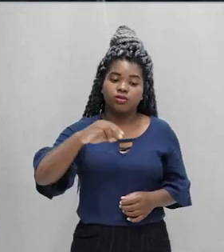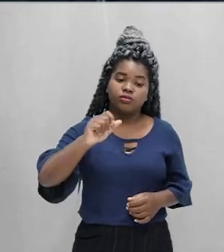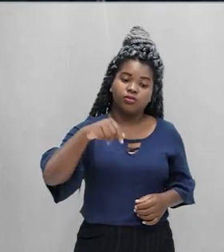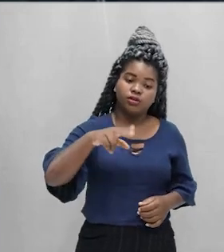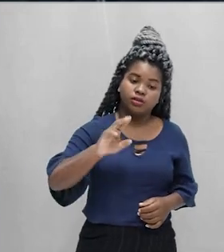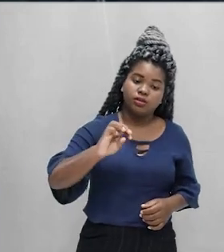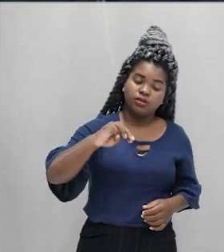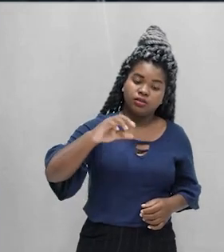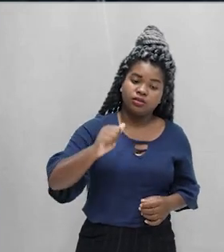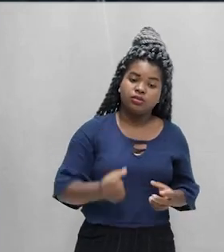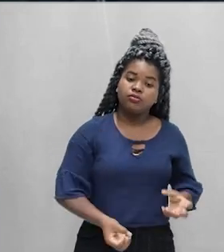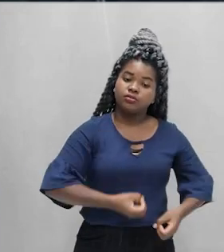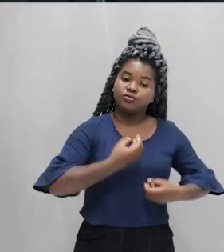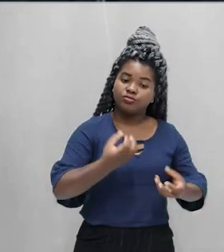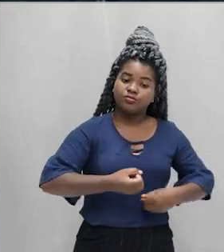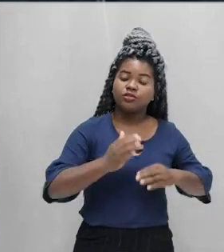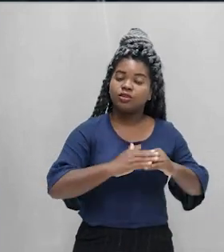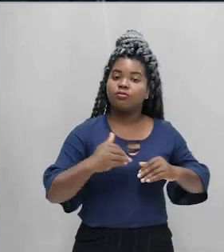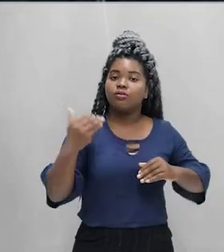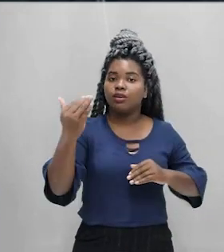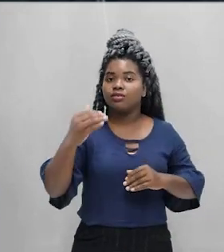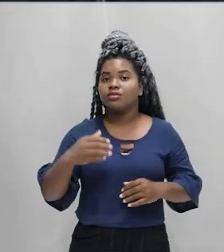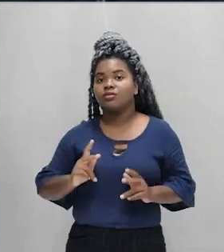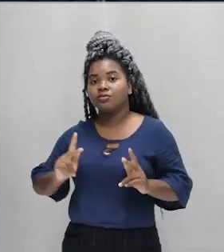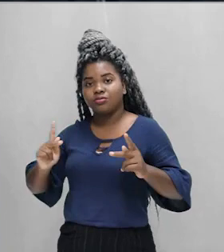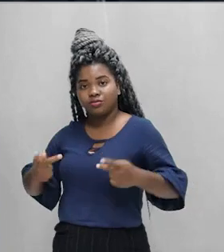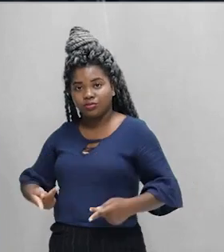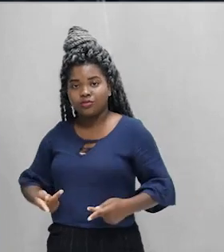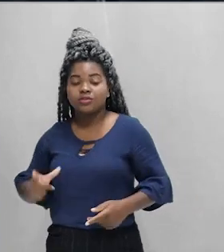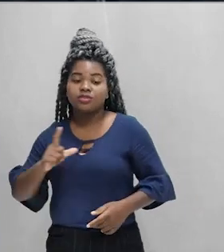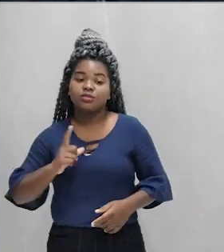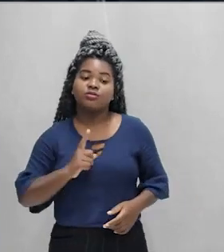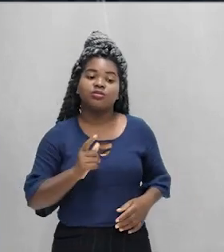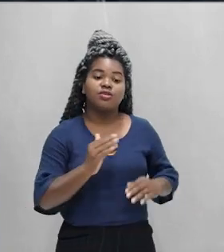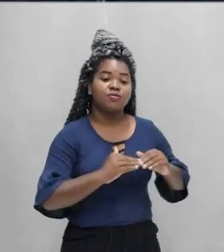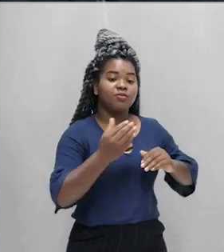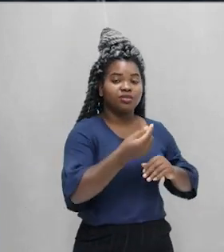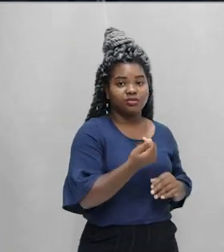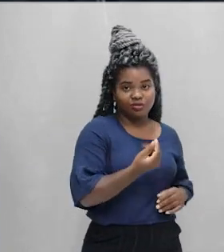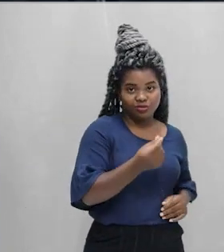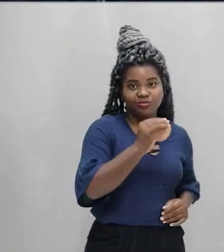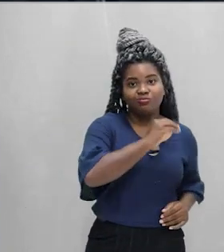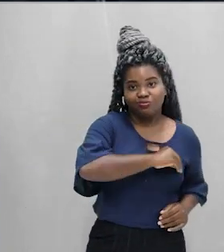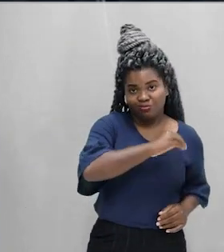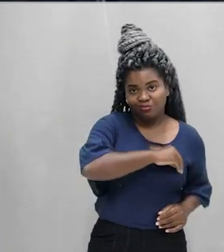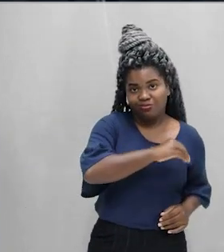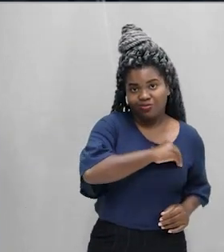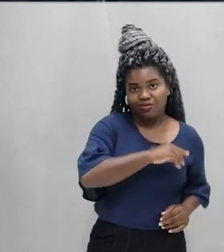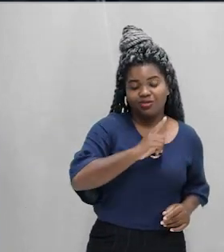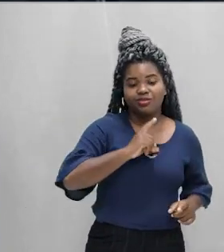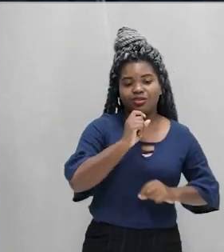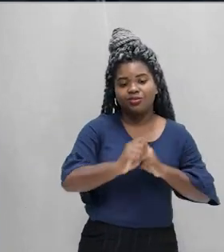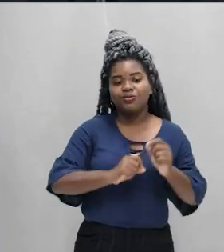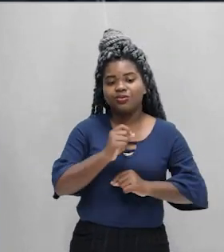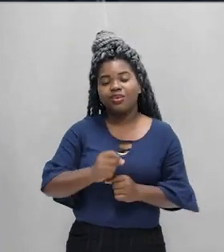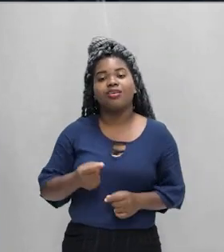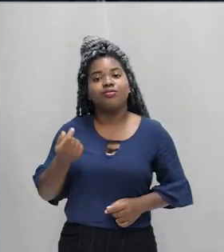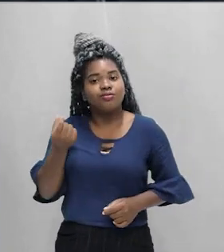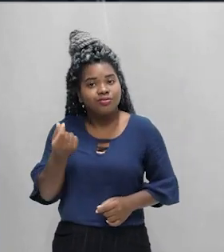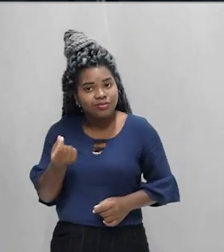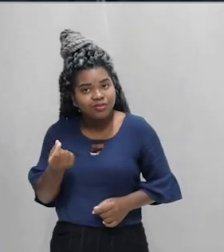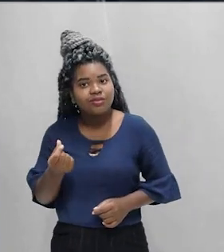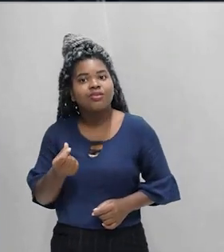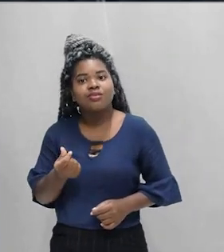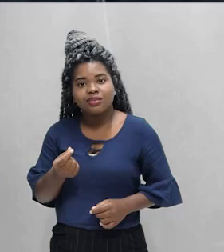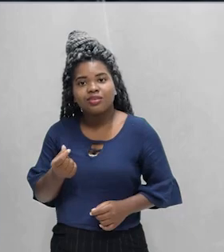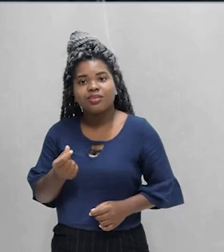mais que o homem, eu vou ganhar dinheiro. E se eu vou ganhar mais dinheiro, aqui eu já vou falar desse capitalismo selvagem. Tem até a letra de